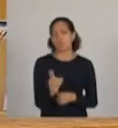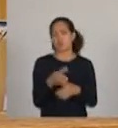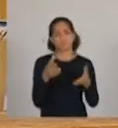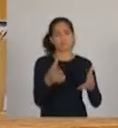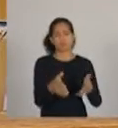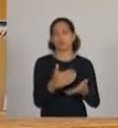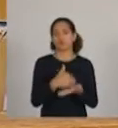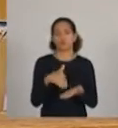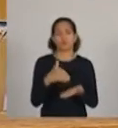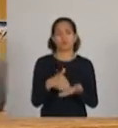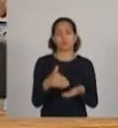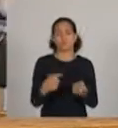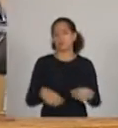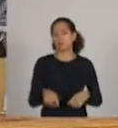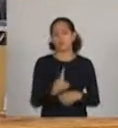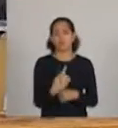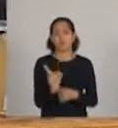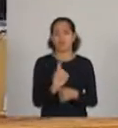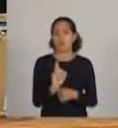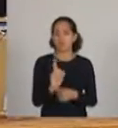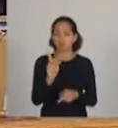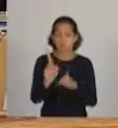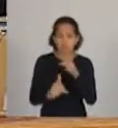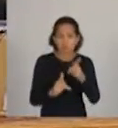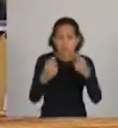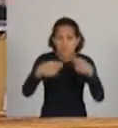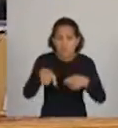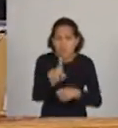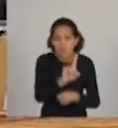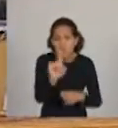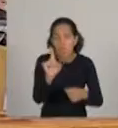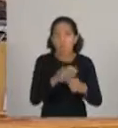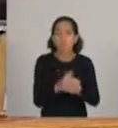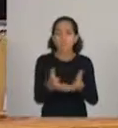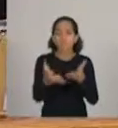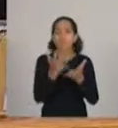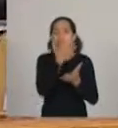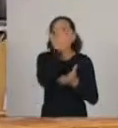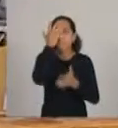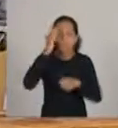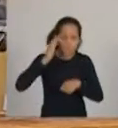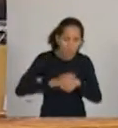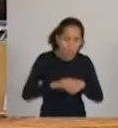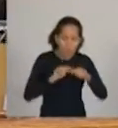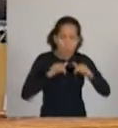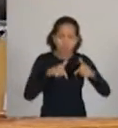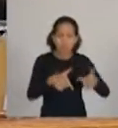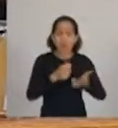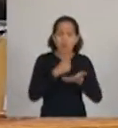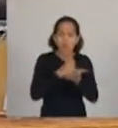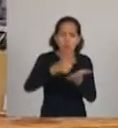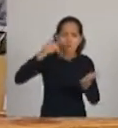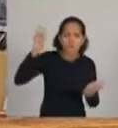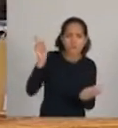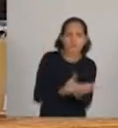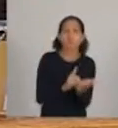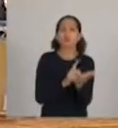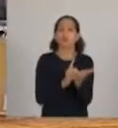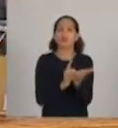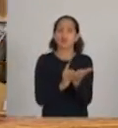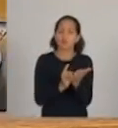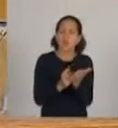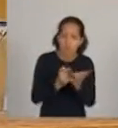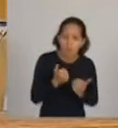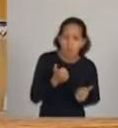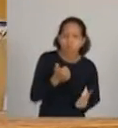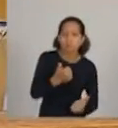secretário. Não merece. Nós queremos alguém que vá ajudar, vá contribuir com o problema